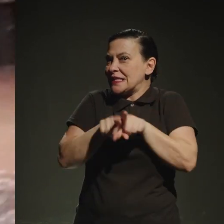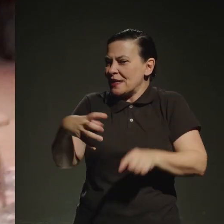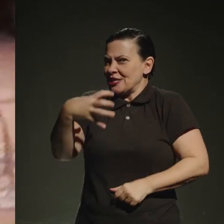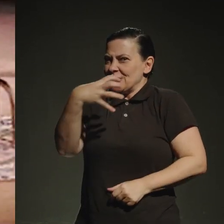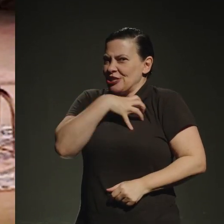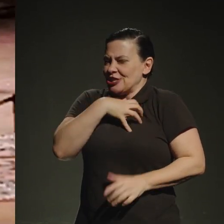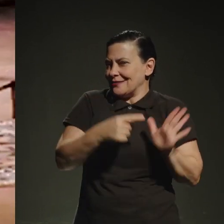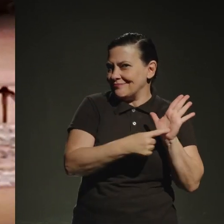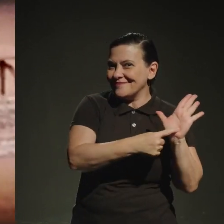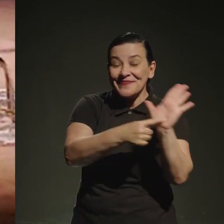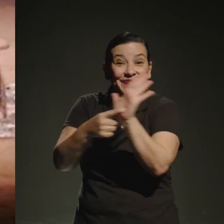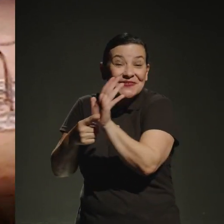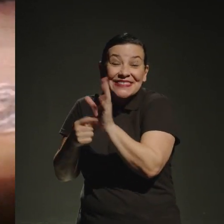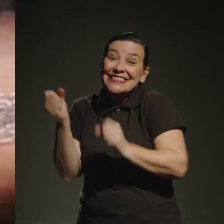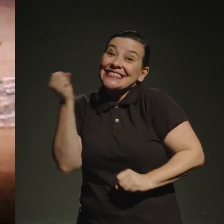estranhos.